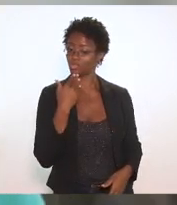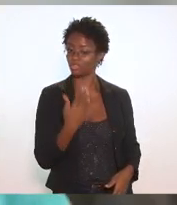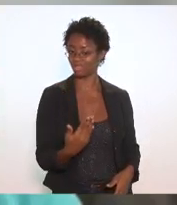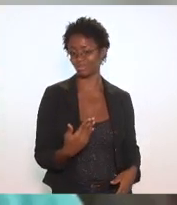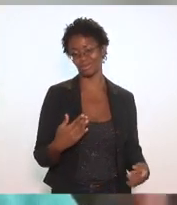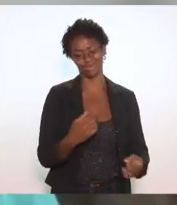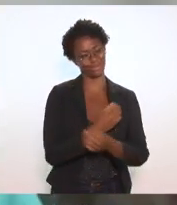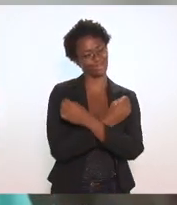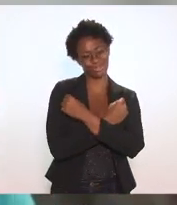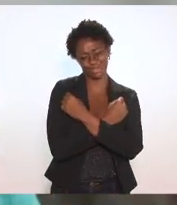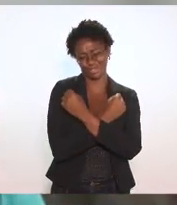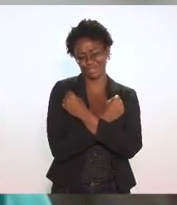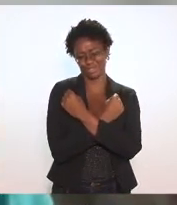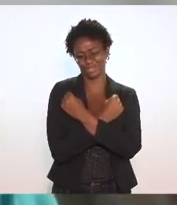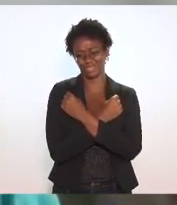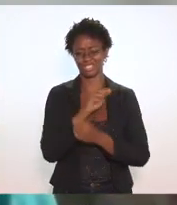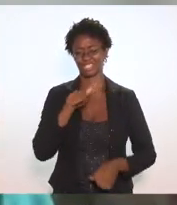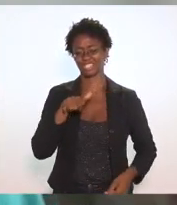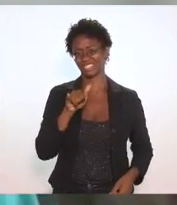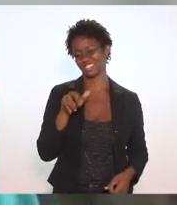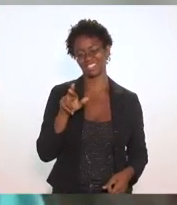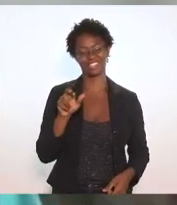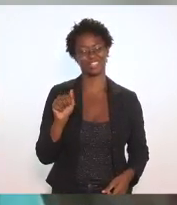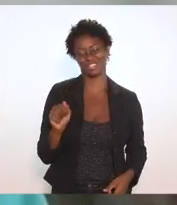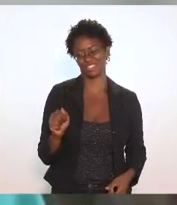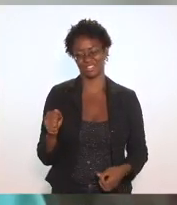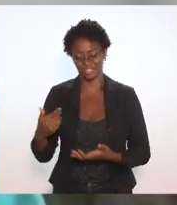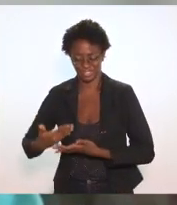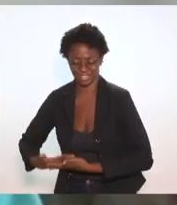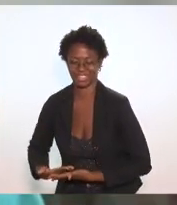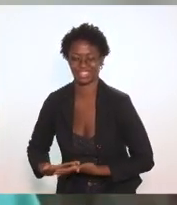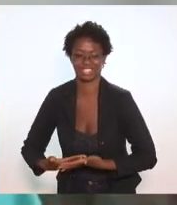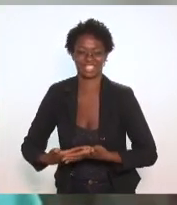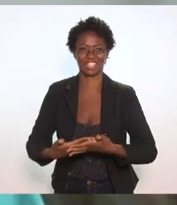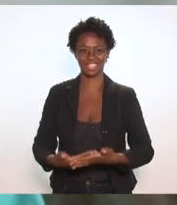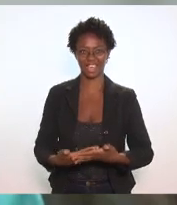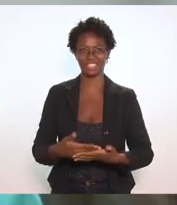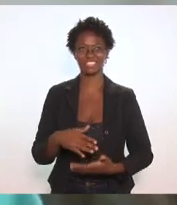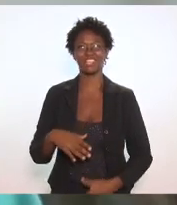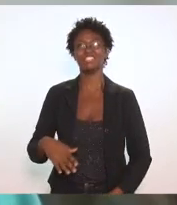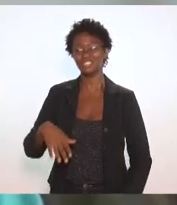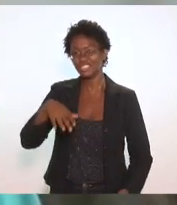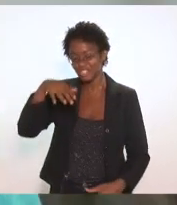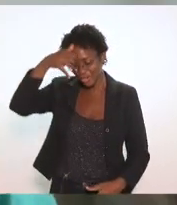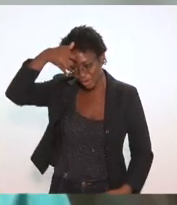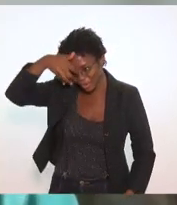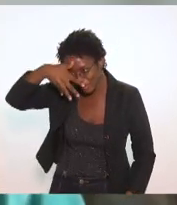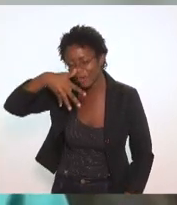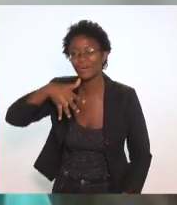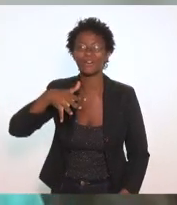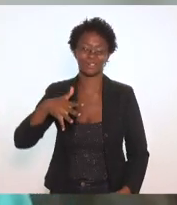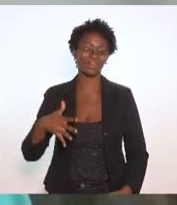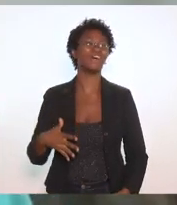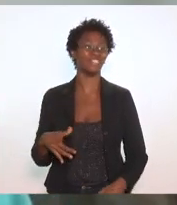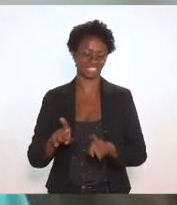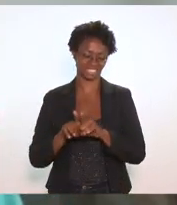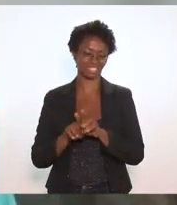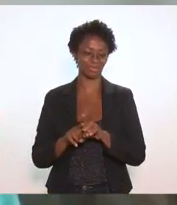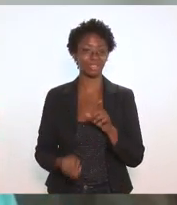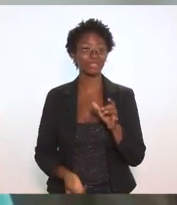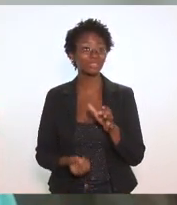que traz Oxalá no colo. E depois, com a aparição e o surgimento lá na